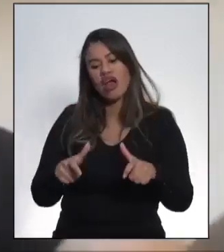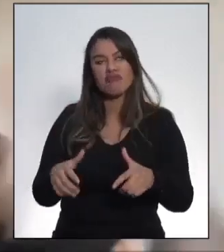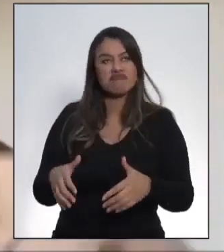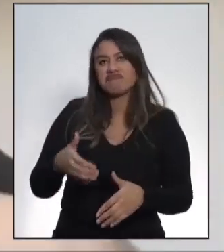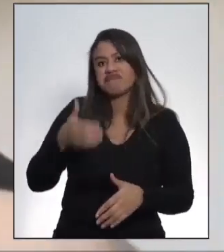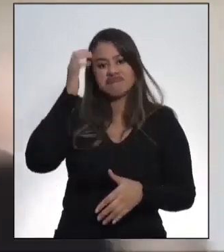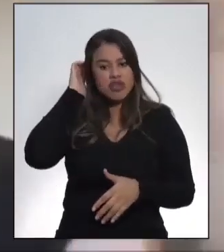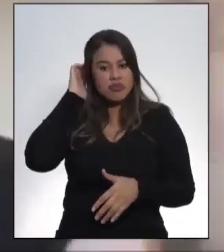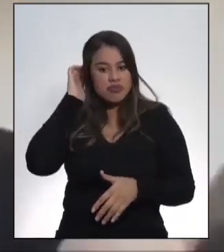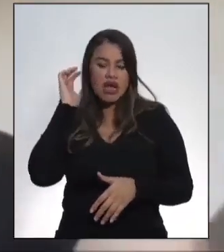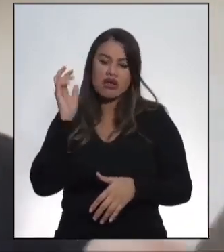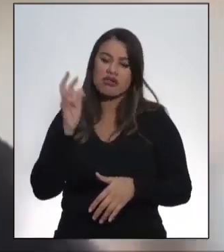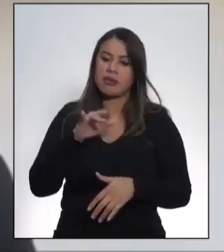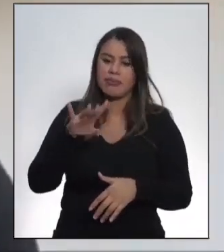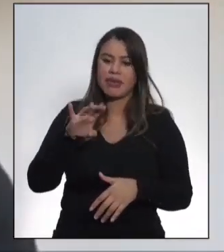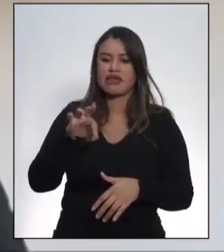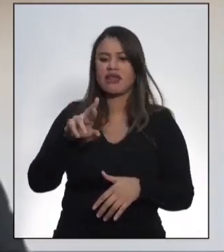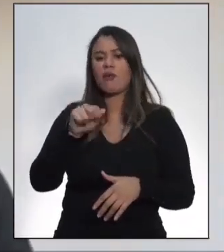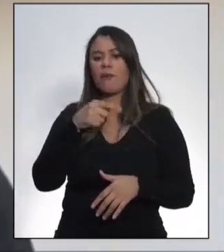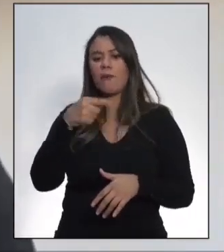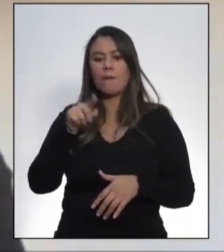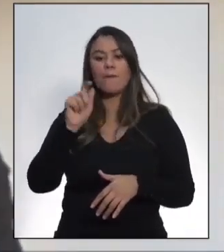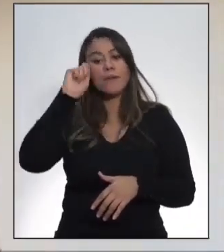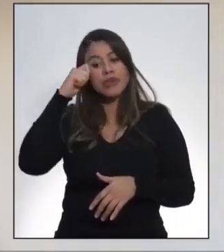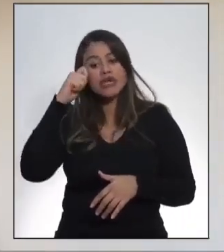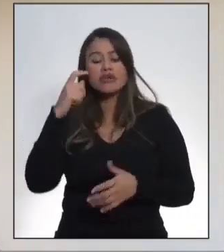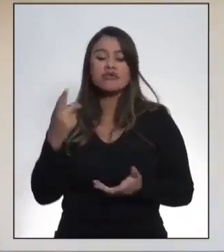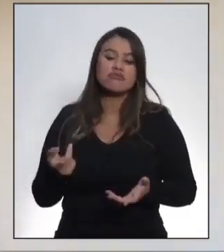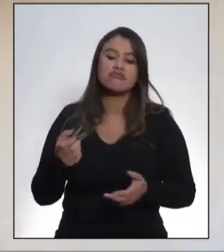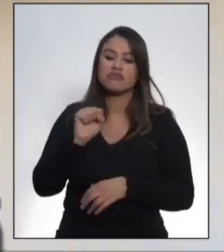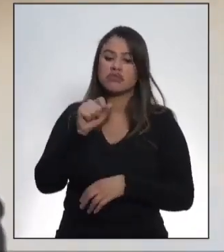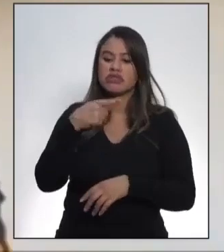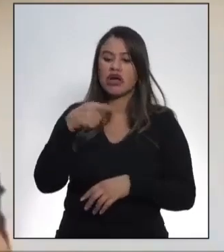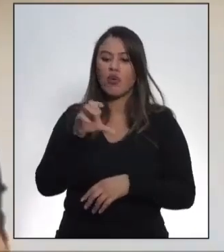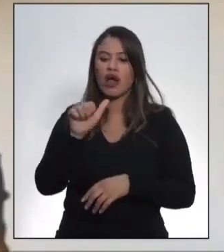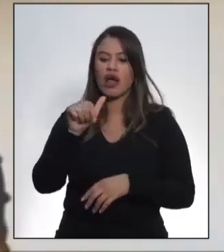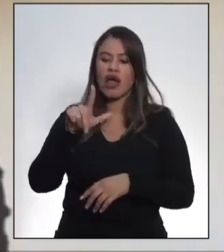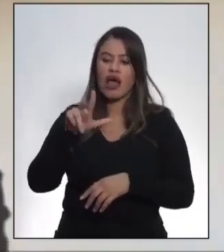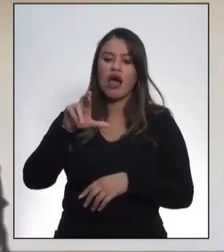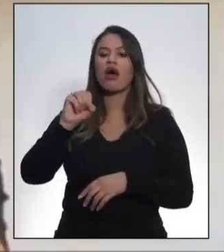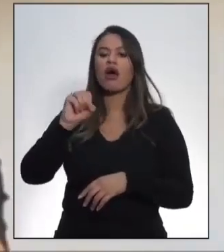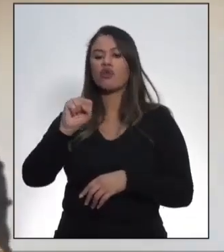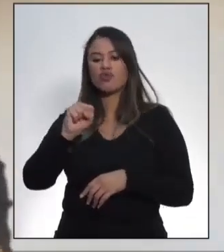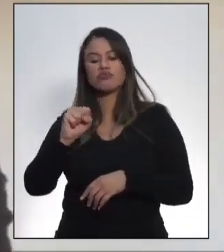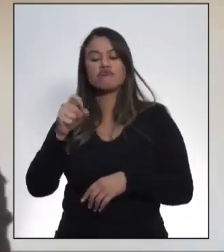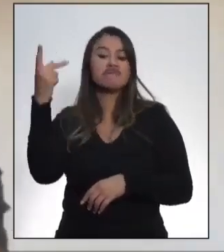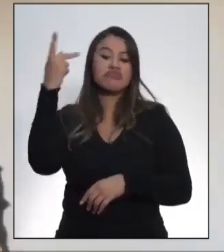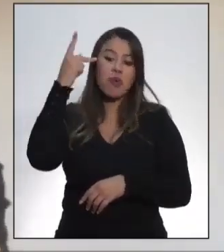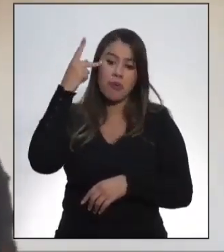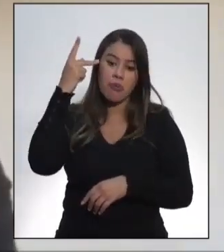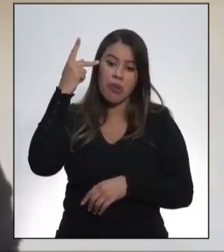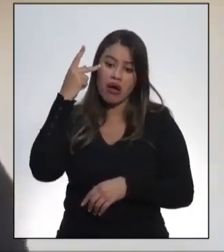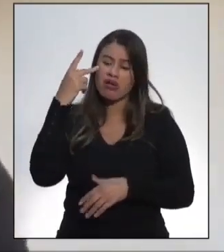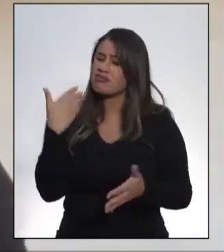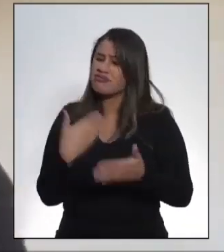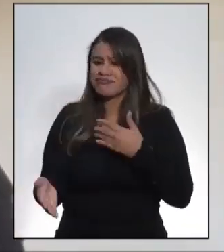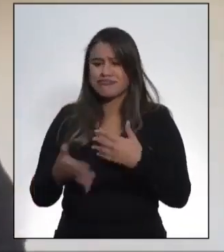Ribeirão Preto, São Carlos, São Paulo, na indústria que você vai abrir. Uma loja de roupas, uma loja de calçados, uma